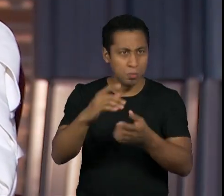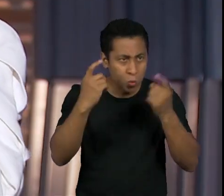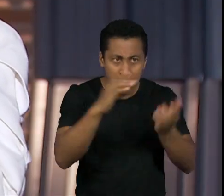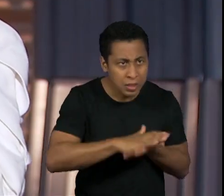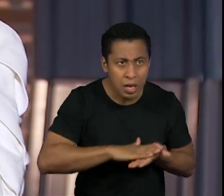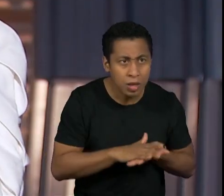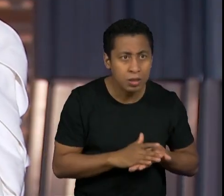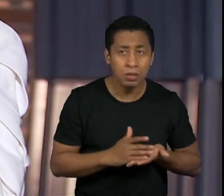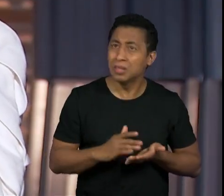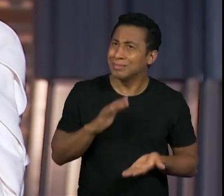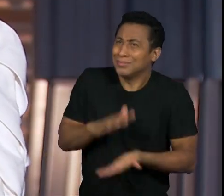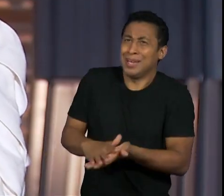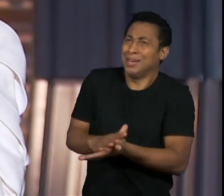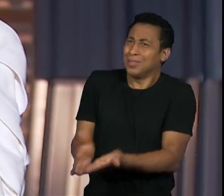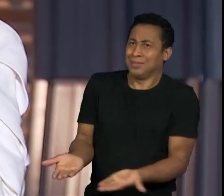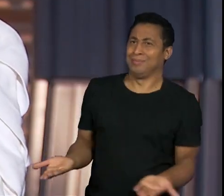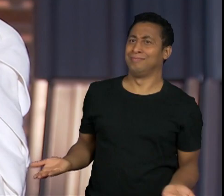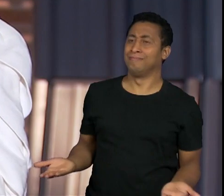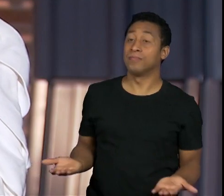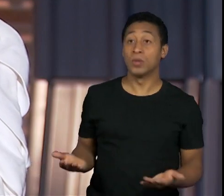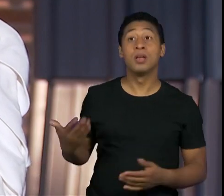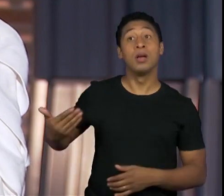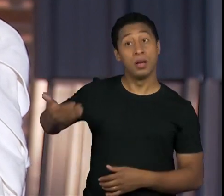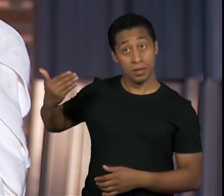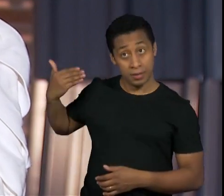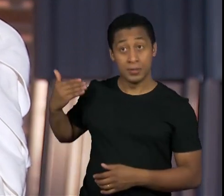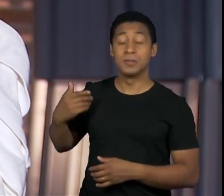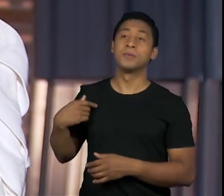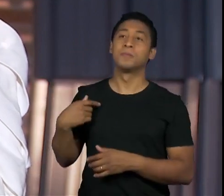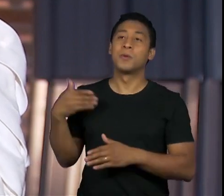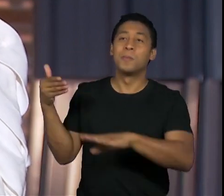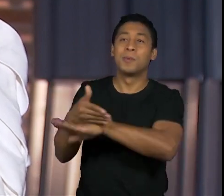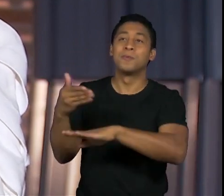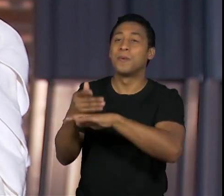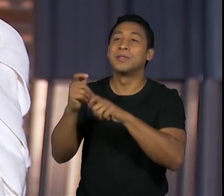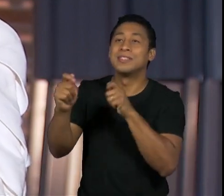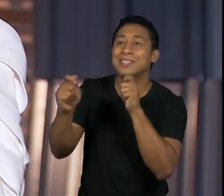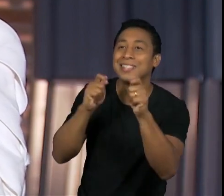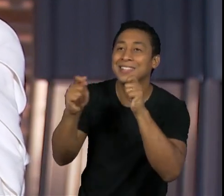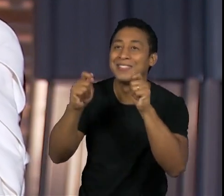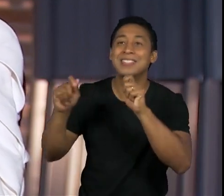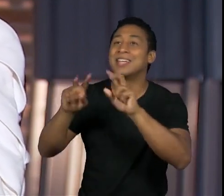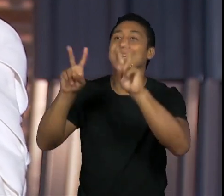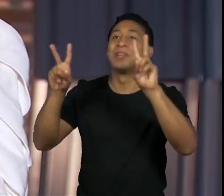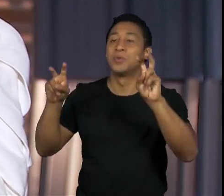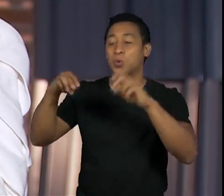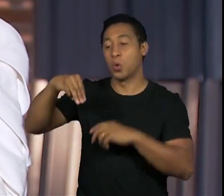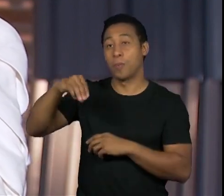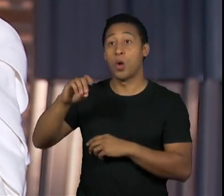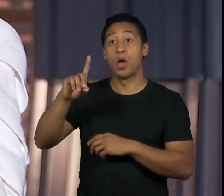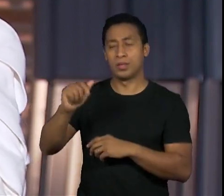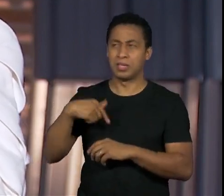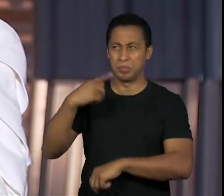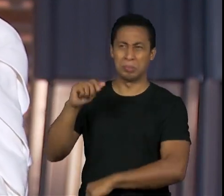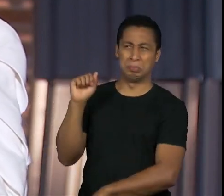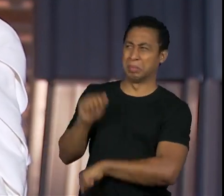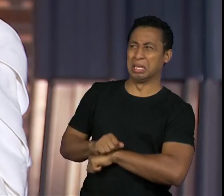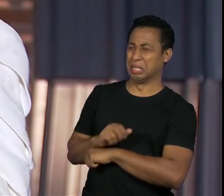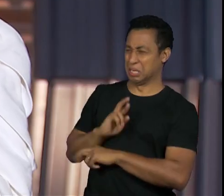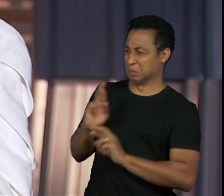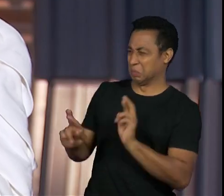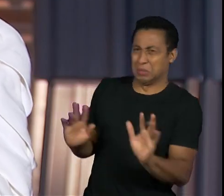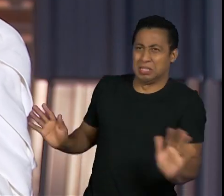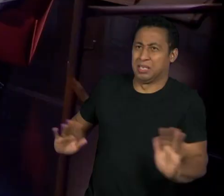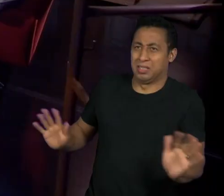uma melhor. vez, quando eu ainda respondia entrevista de moda, uma época, né? Hoje eu voltei a responder. Porque era